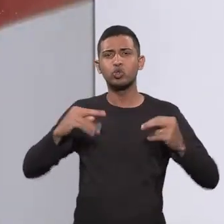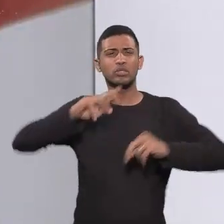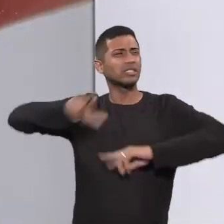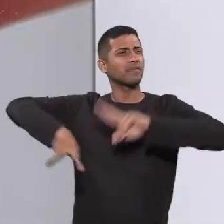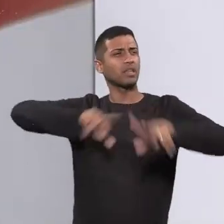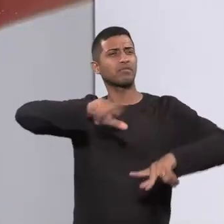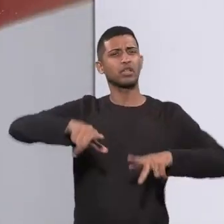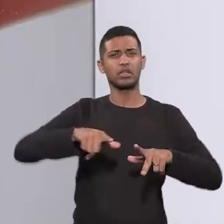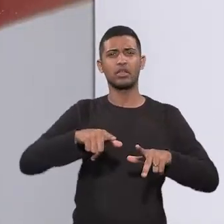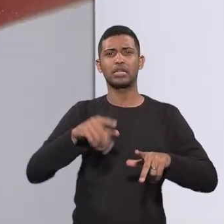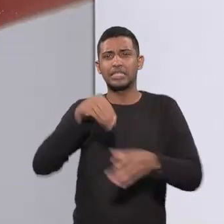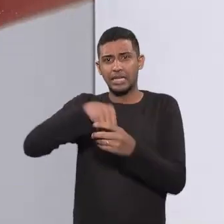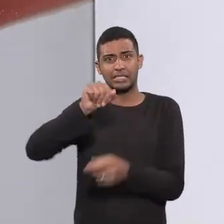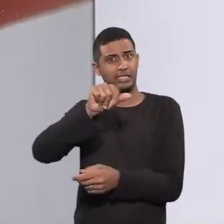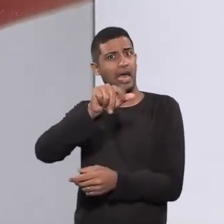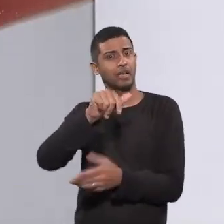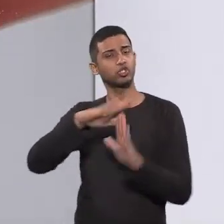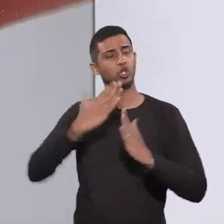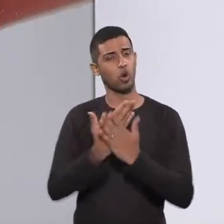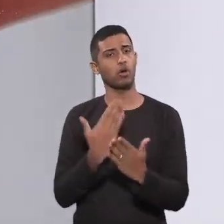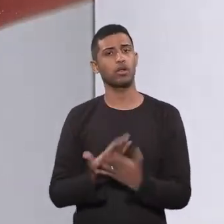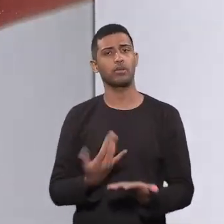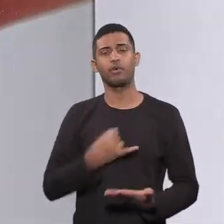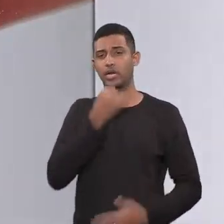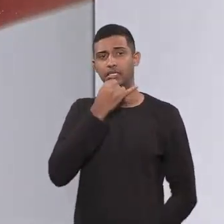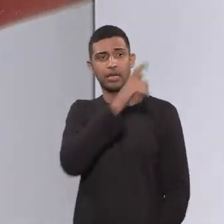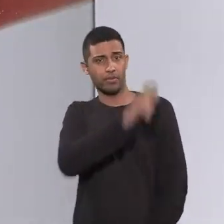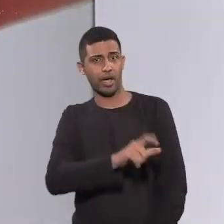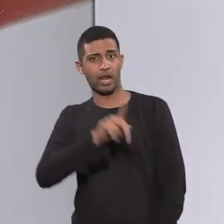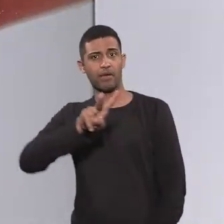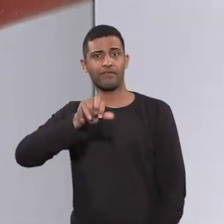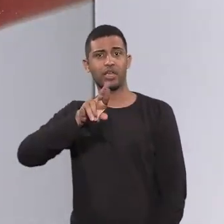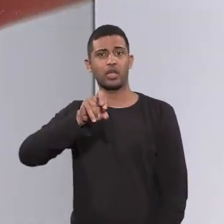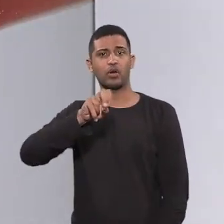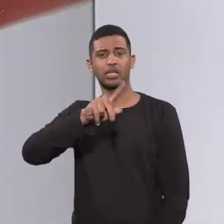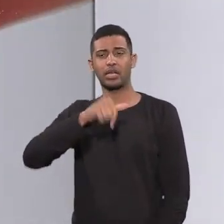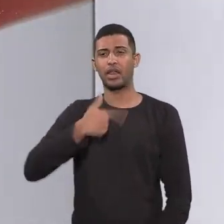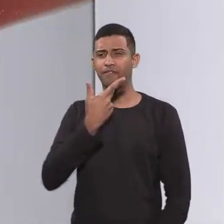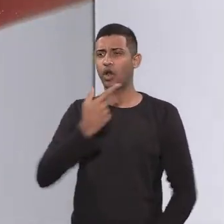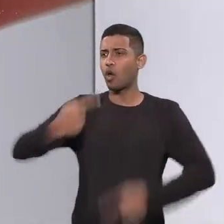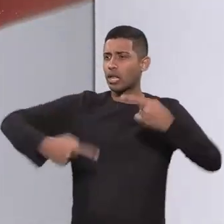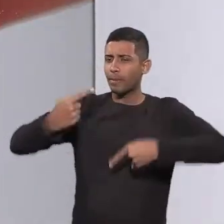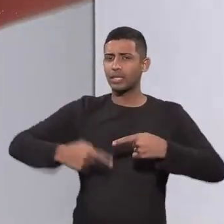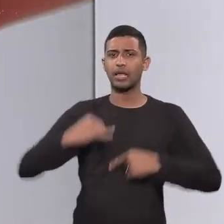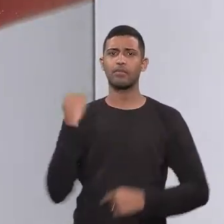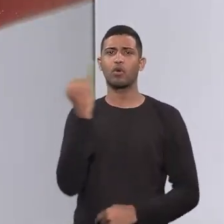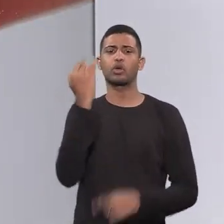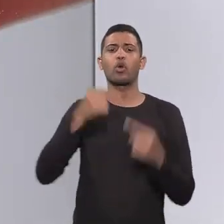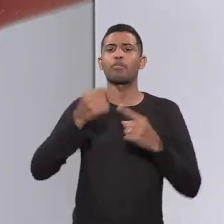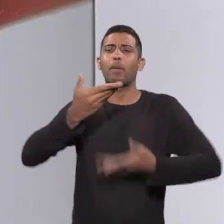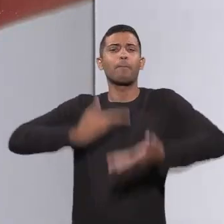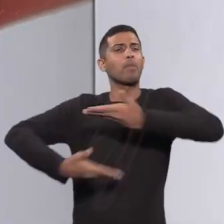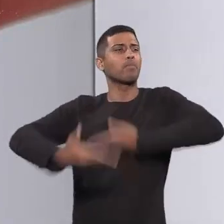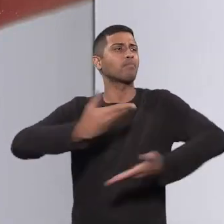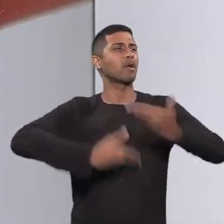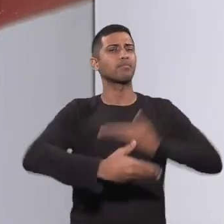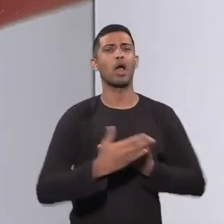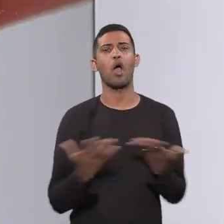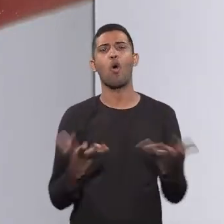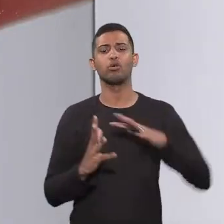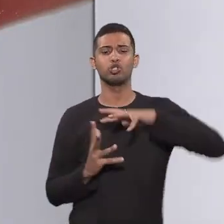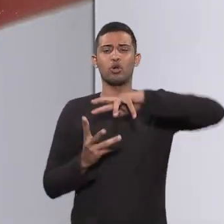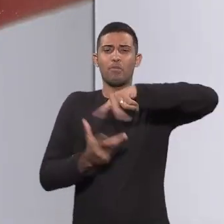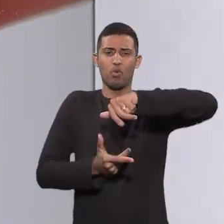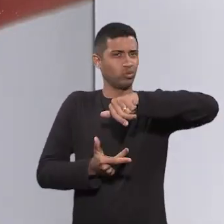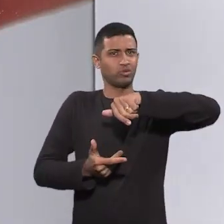diferentes subjetividades se materializam na sala. Por exemplo, né, a Verônica traz para a gente um debate que é muito importante, a cooperação. Nós vivemos num mundo que